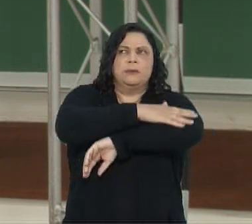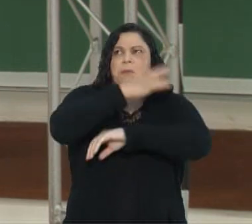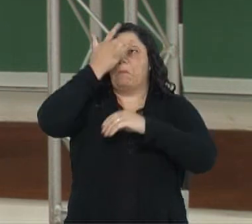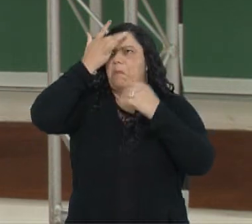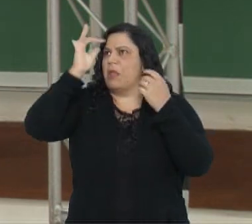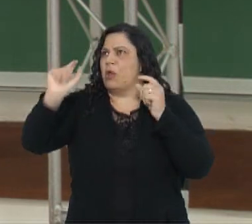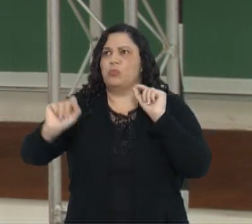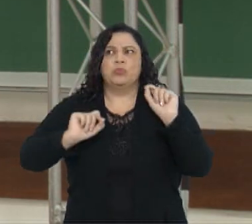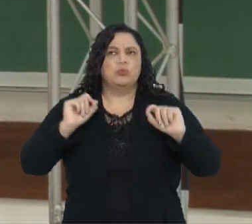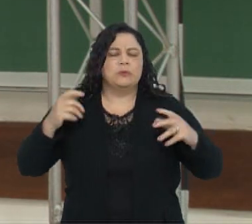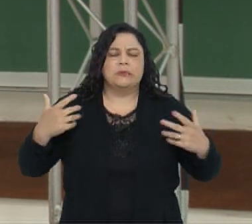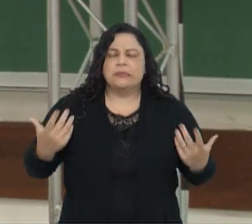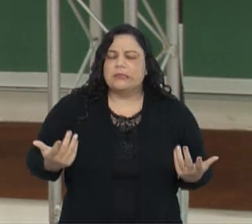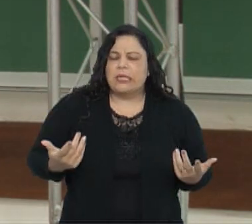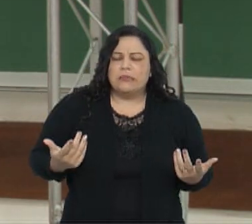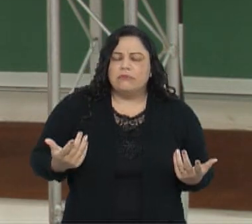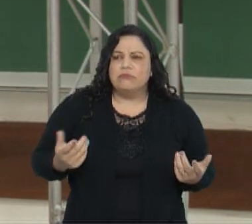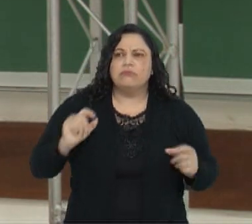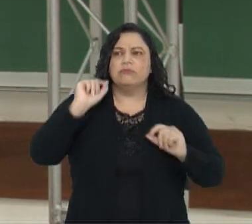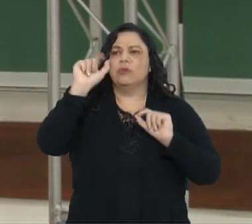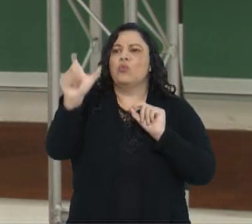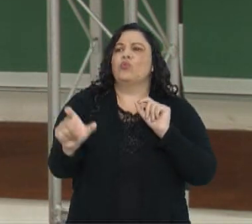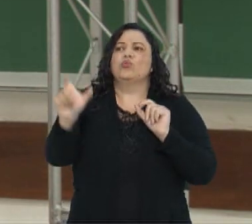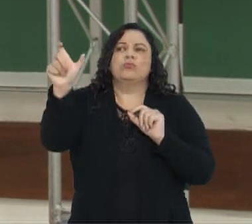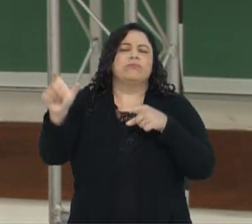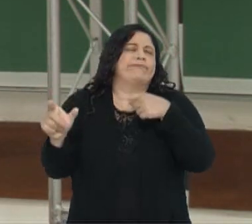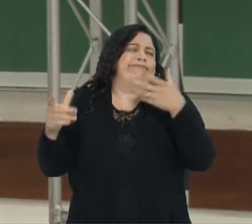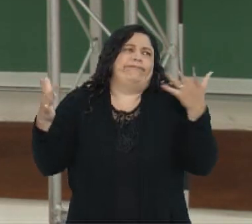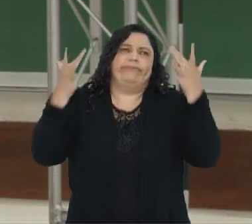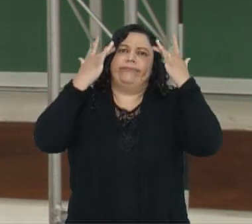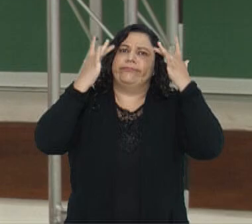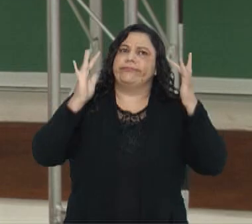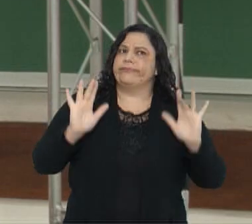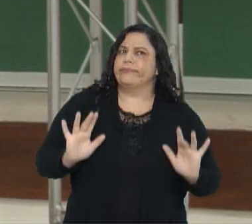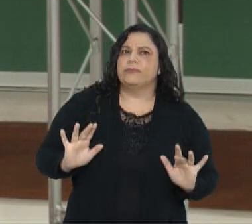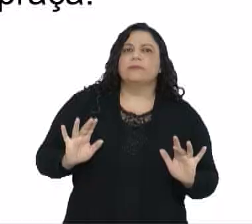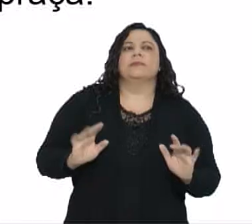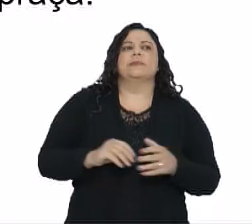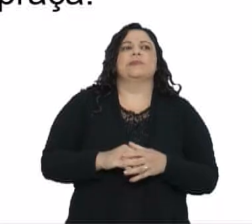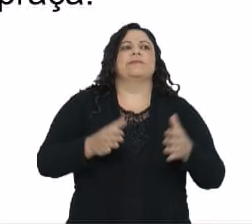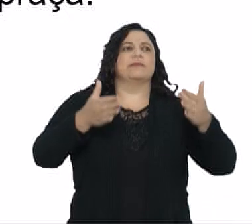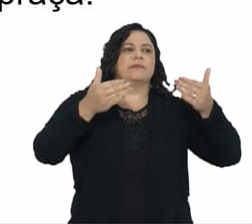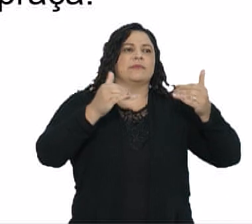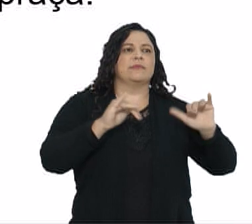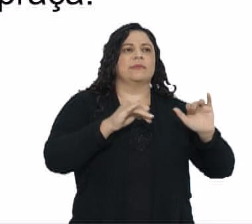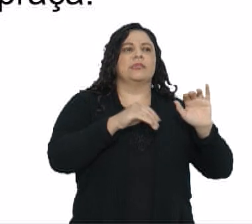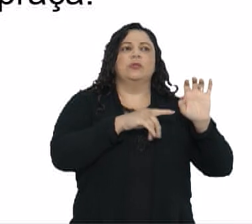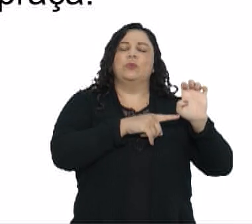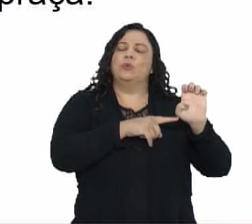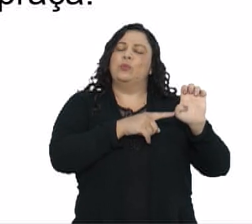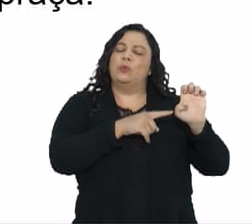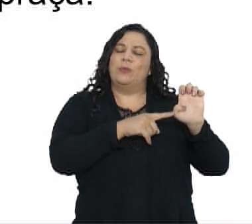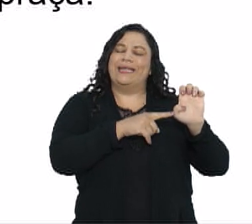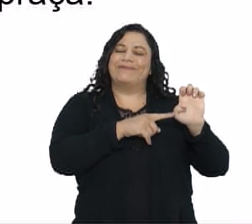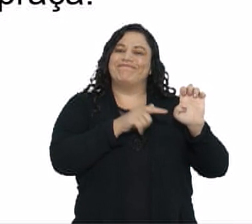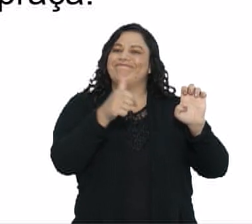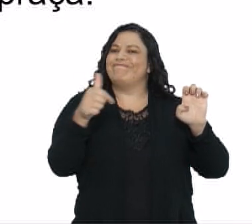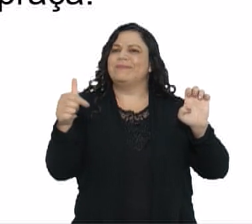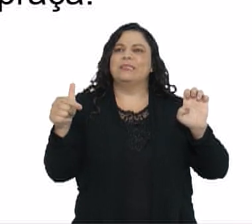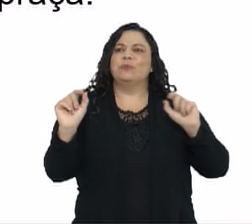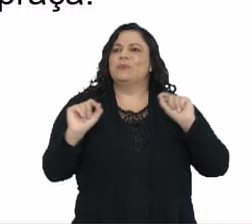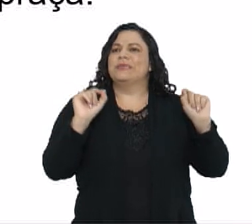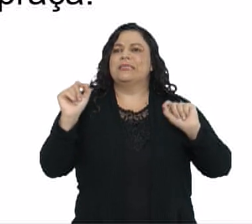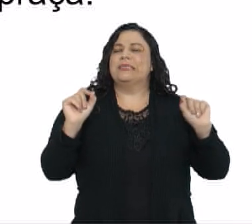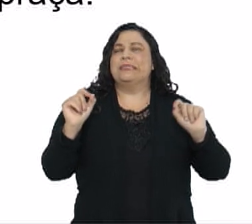2, então indeterminado ali. E é claro, o nosso inexistente faz 2 anos que